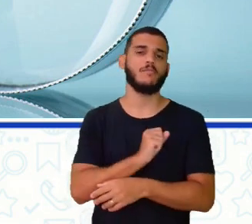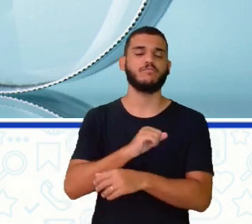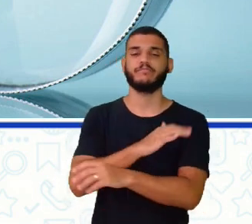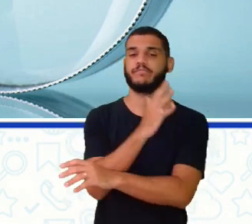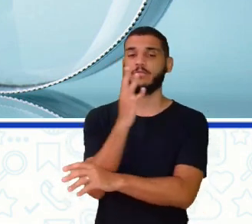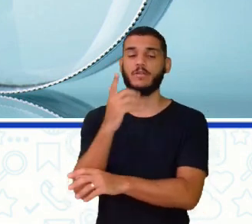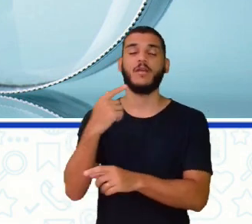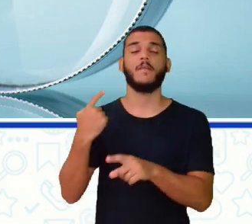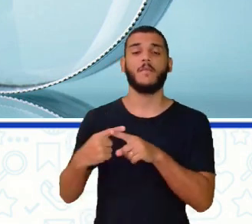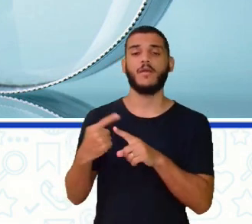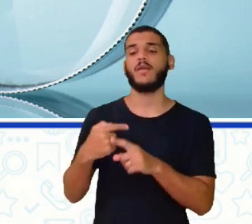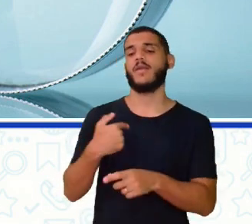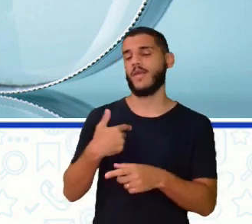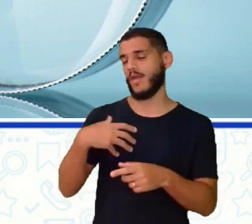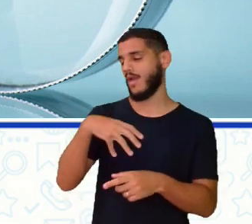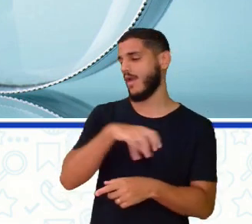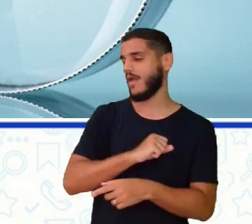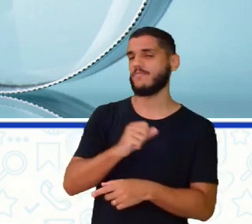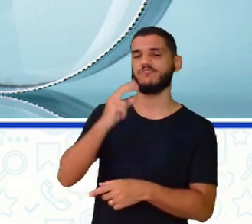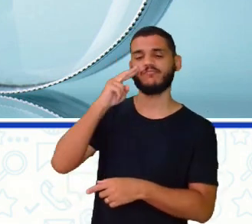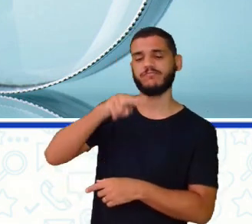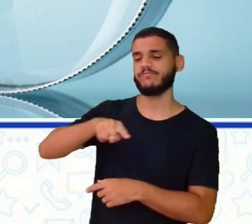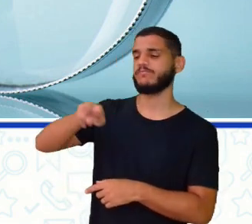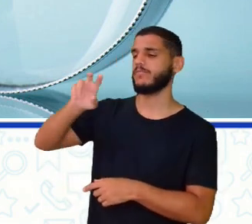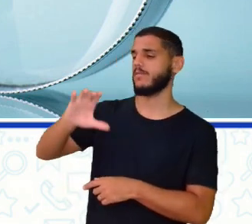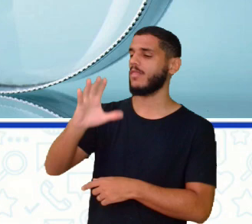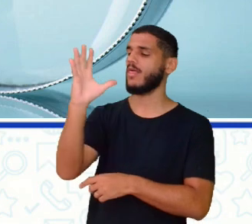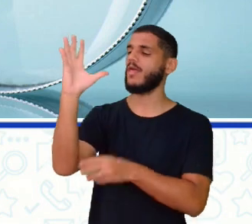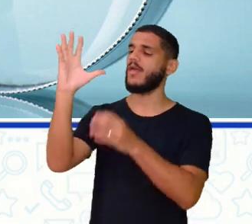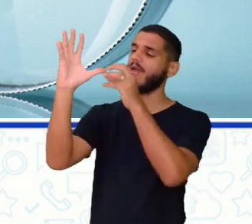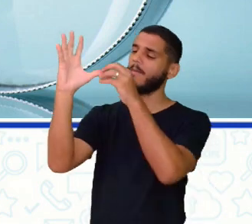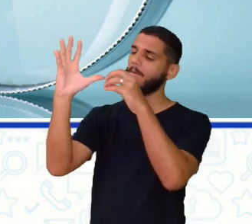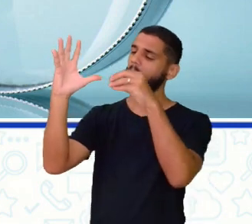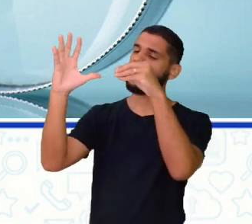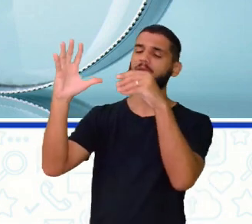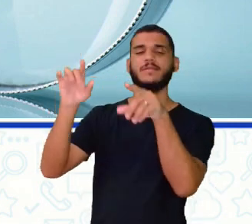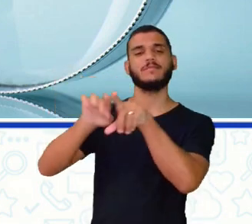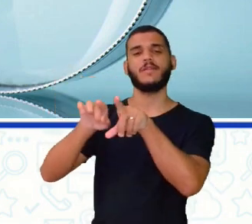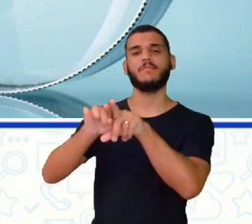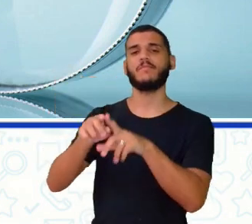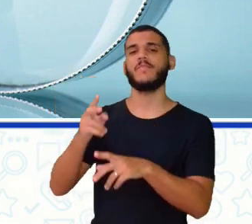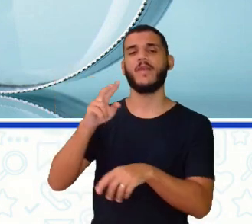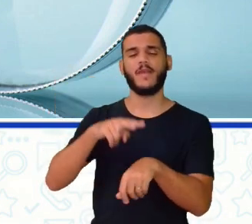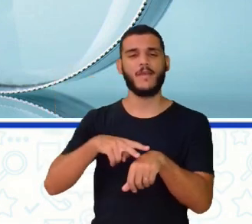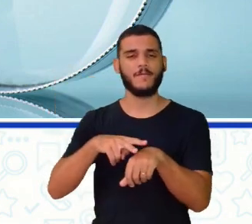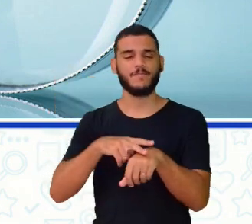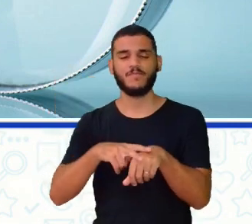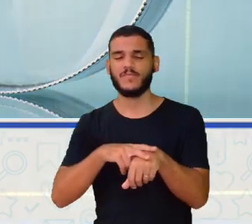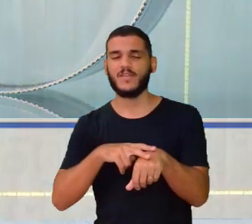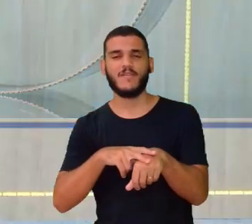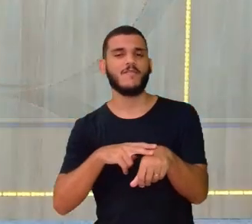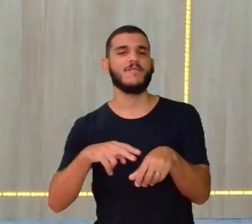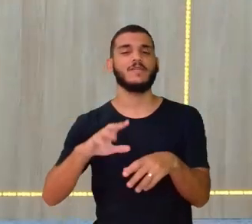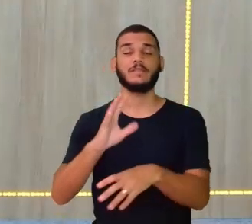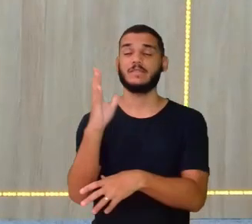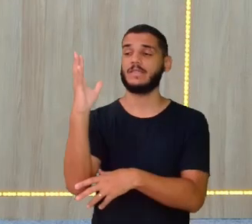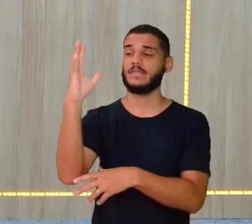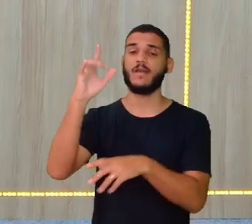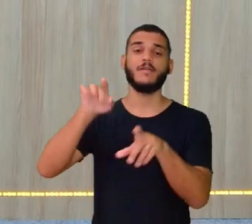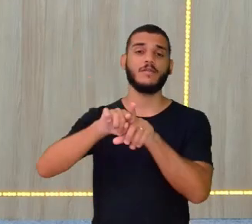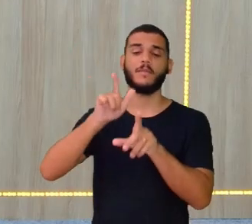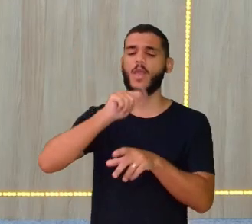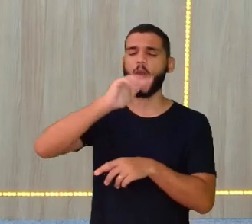plantas, adoro ver a imensidão do mar, não é? O verde das árvores. Espero que vocês